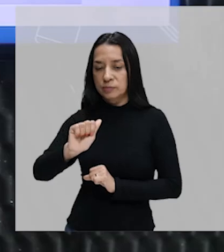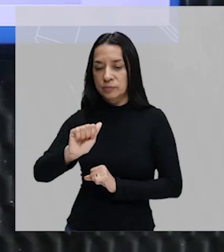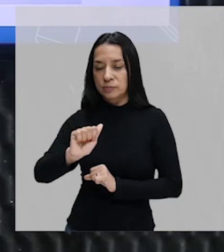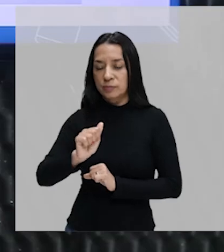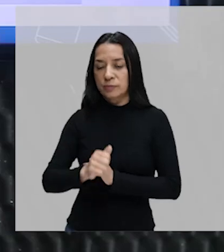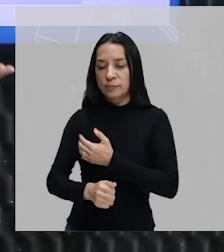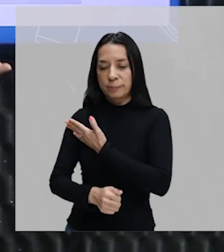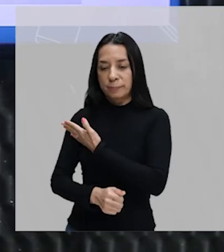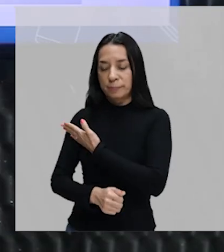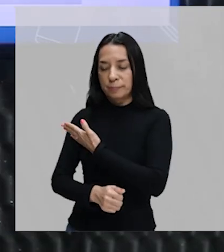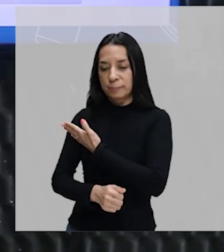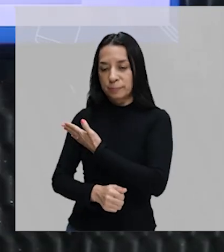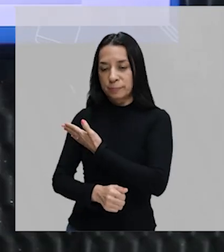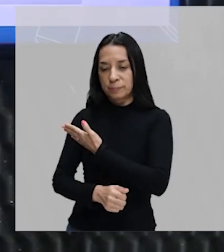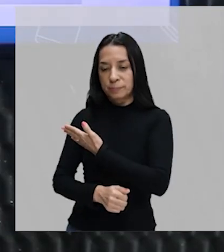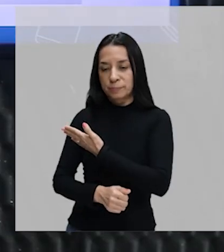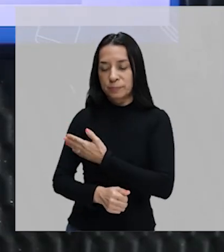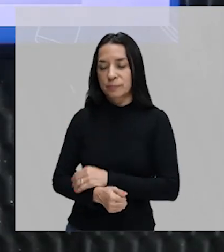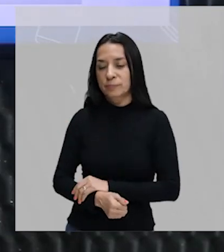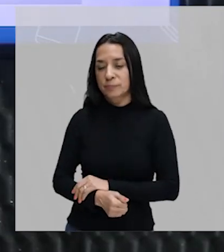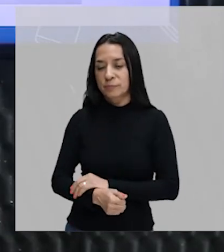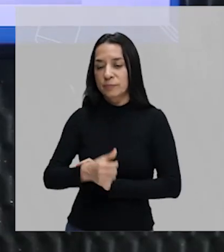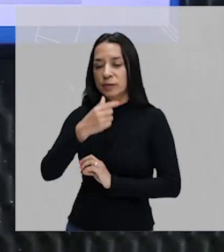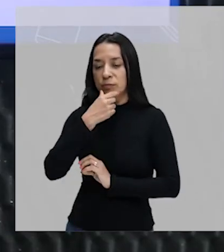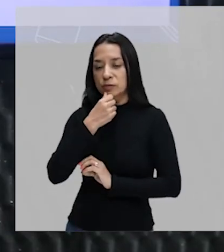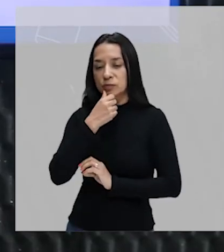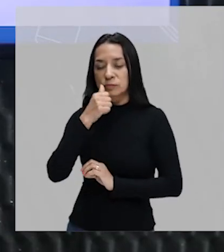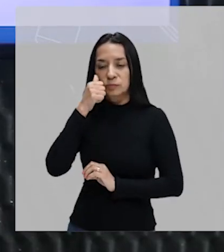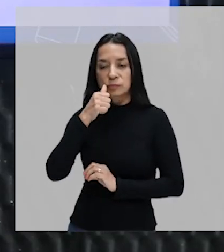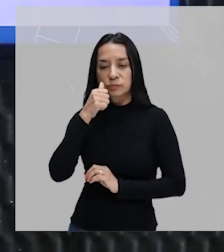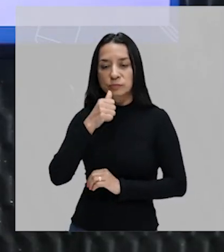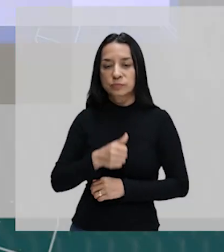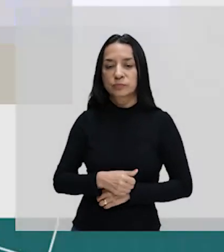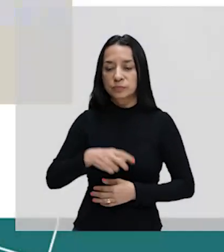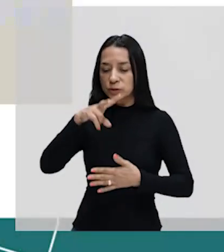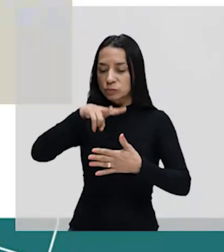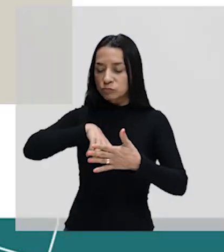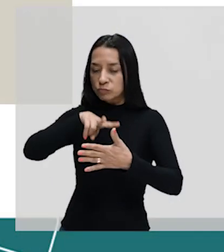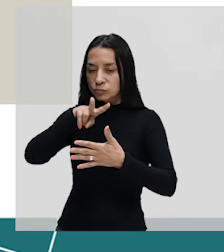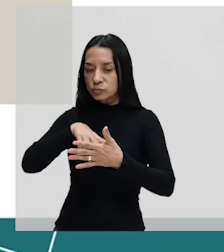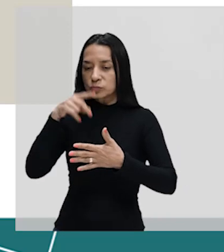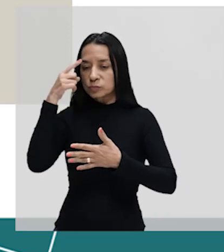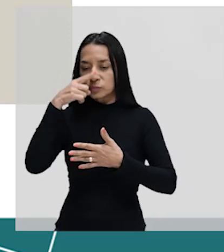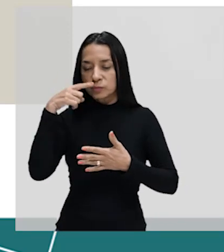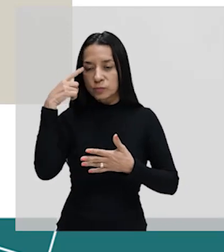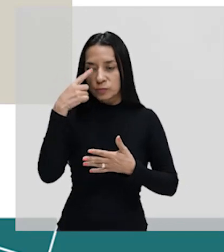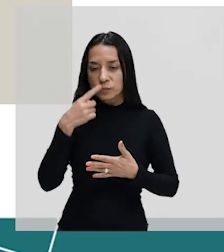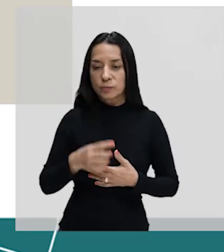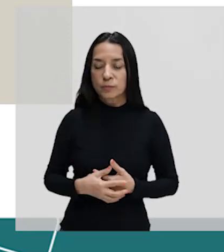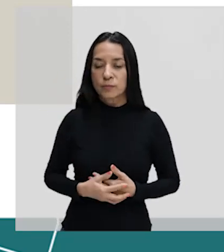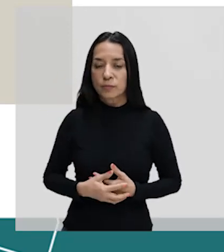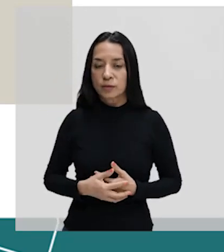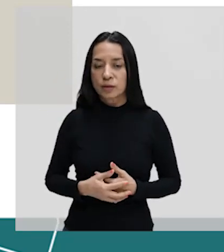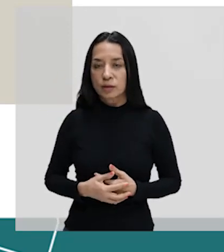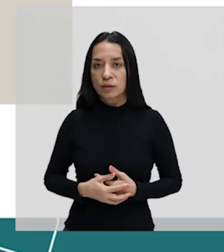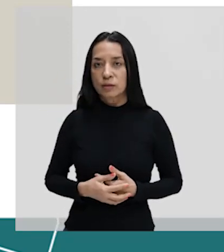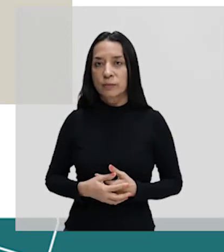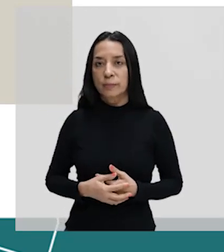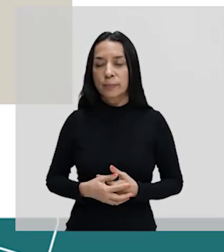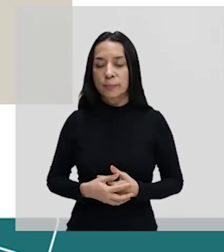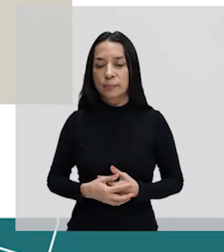e guineana. Guineano e guineana. Aqui eu tenho mais alguns. Eu tenho